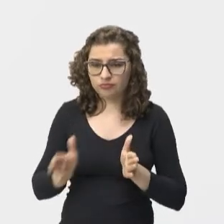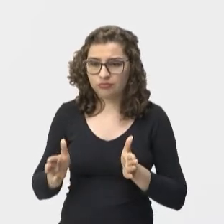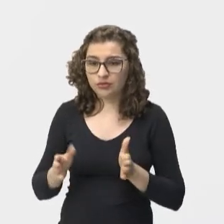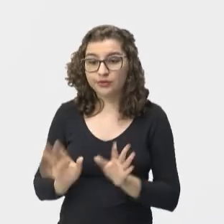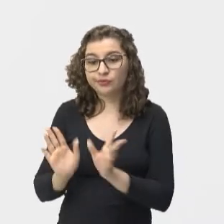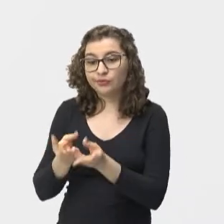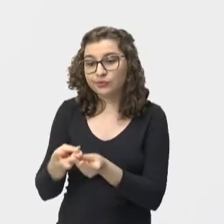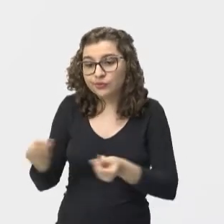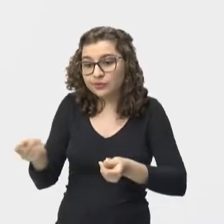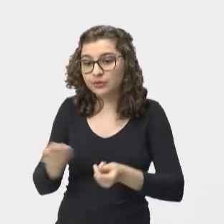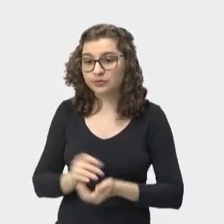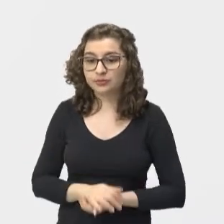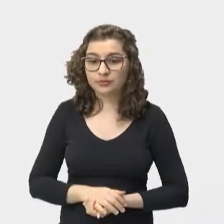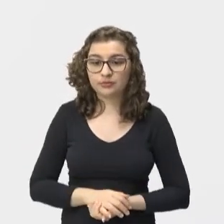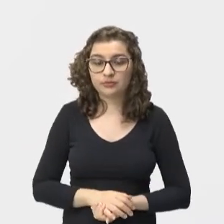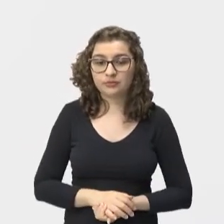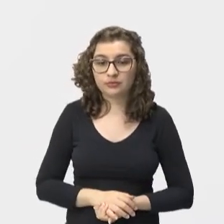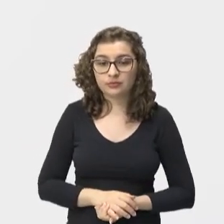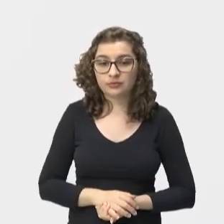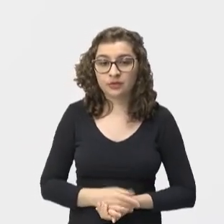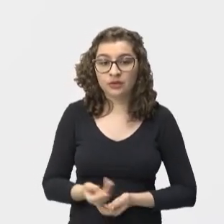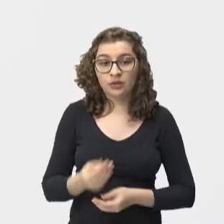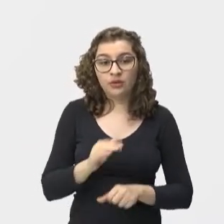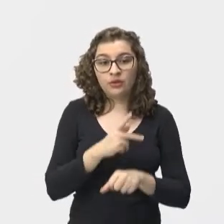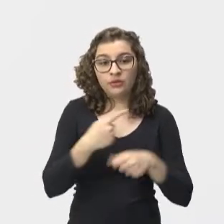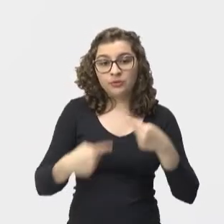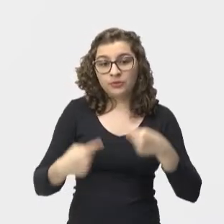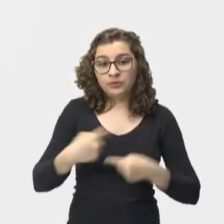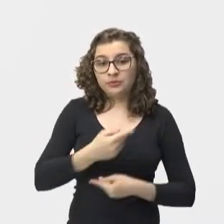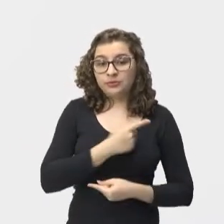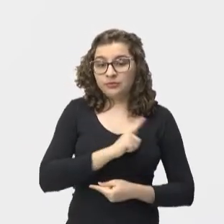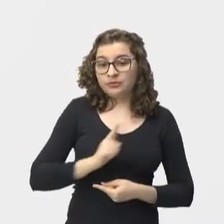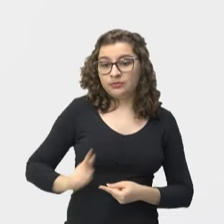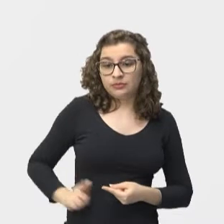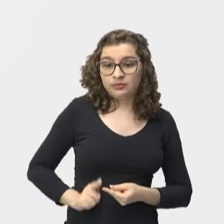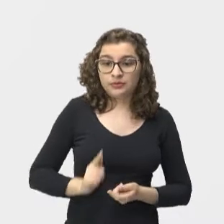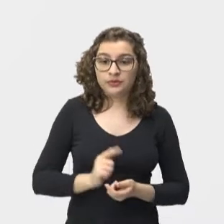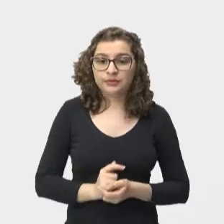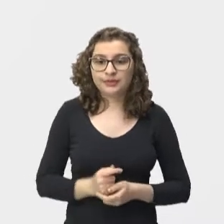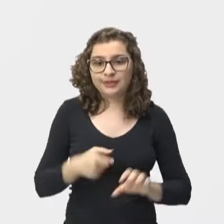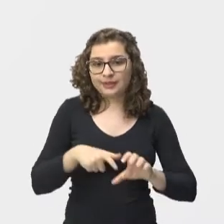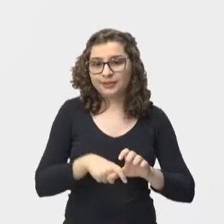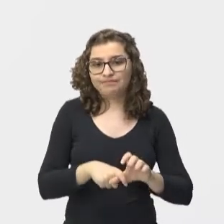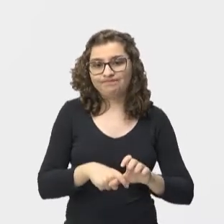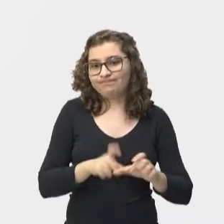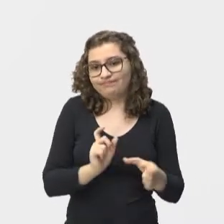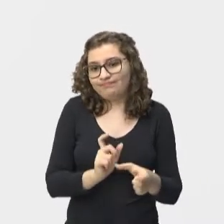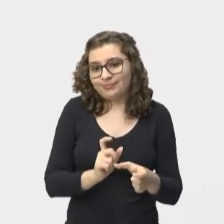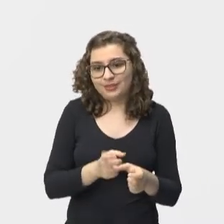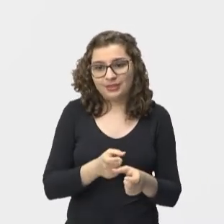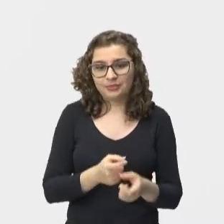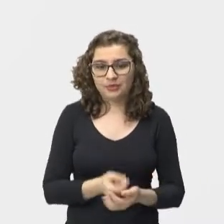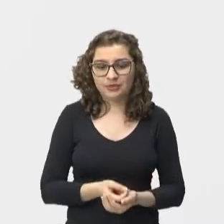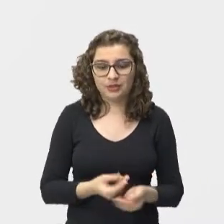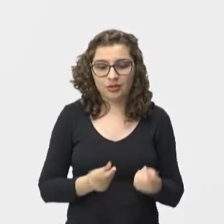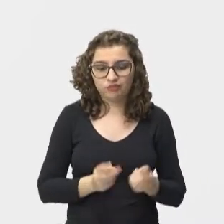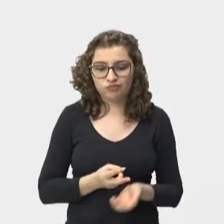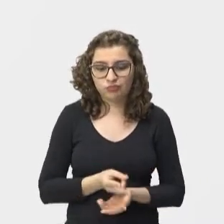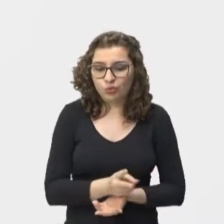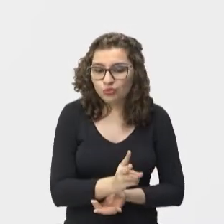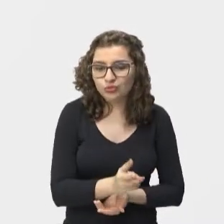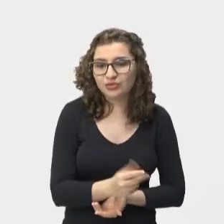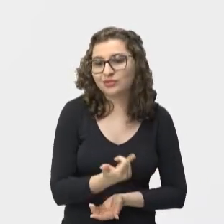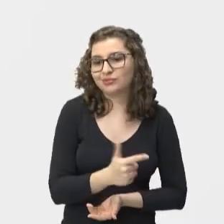das chamadas políticas de governo. Então é uma política que não vai depender, ela não vai ter permanência